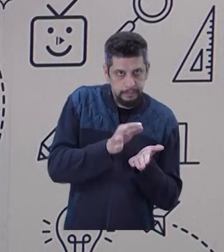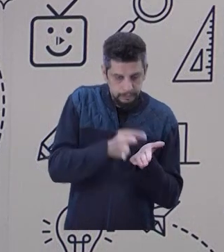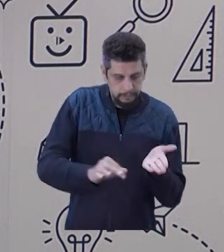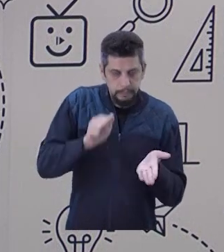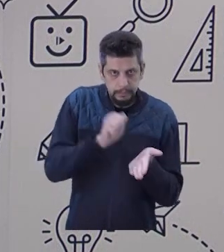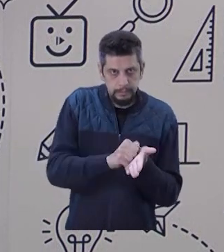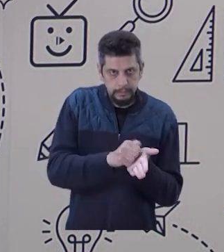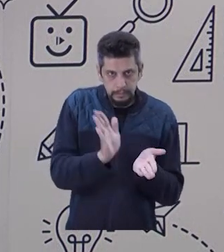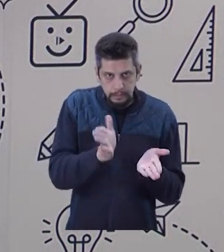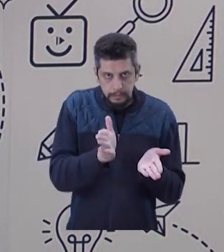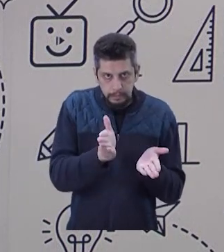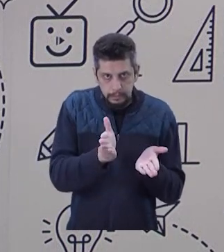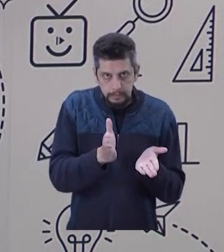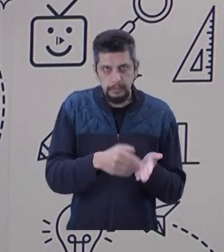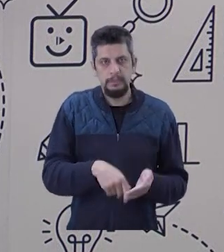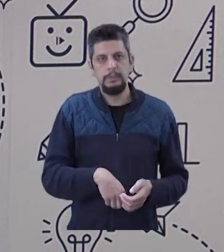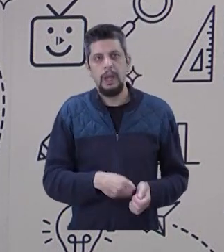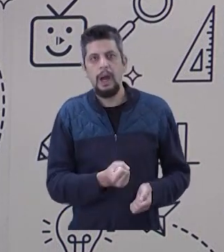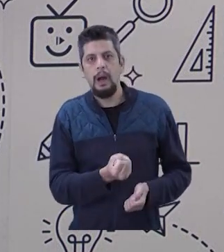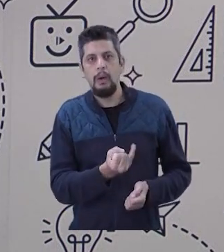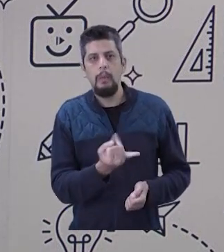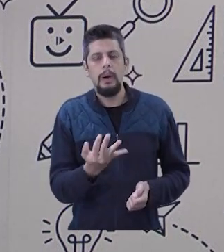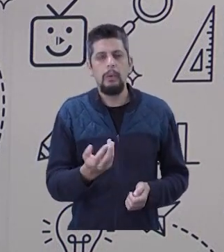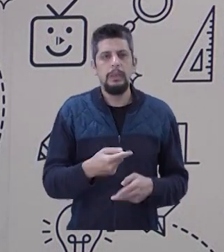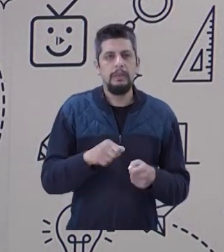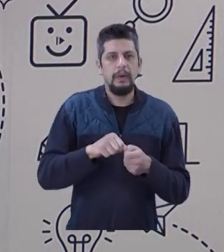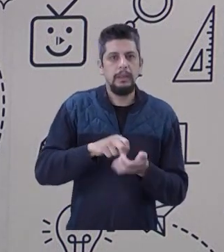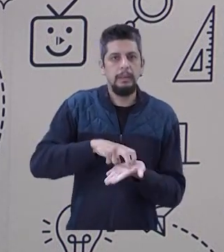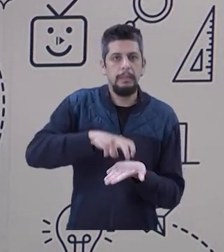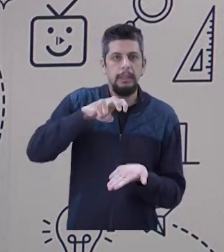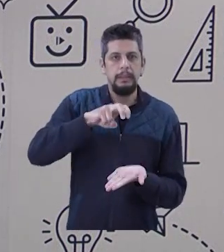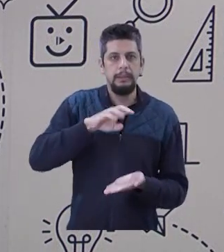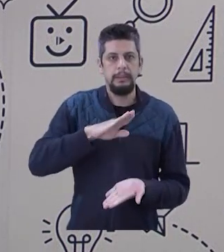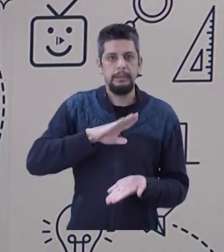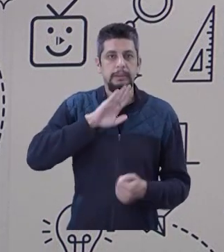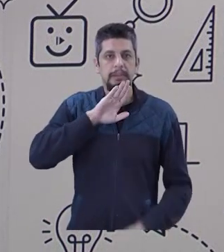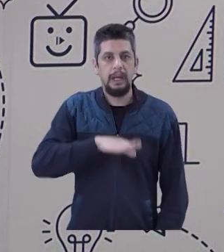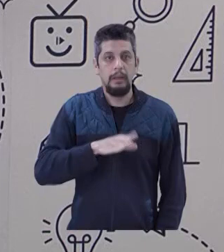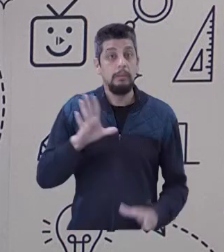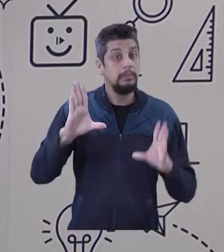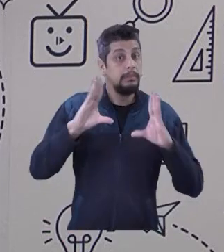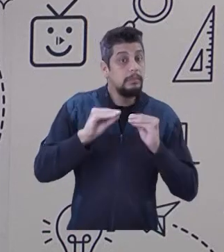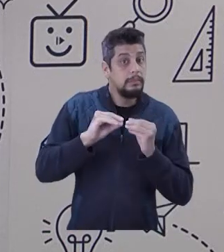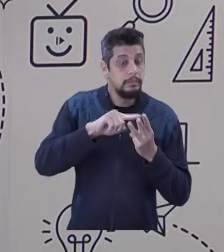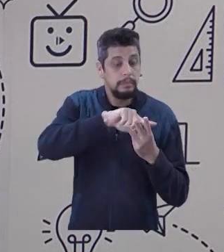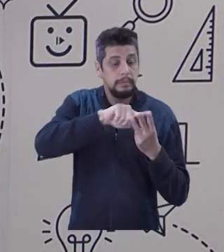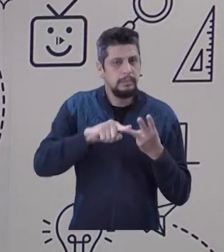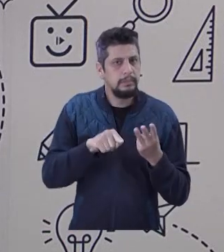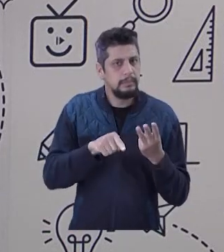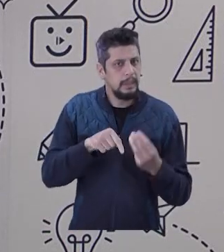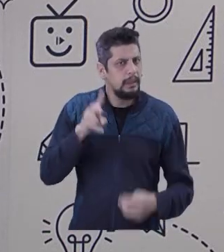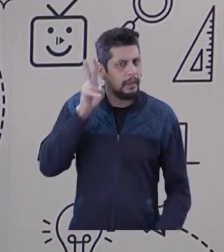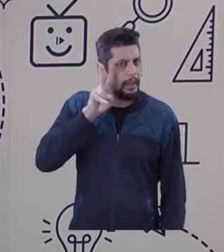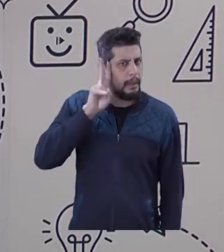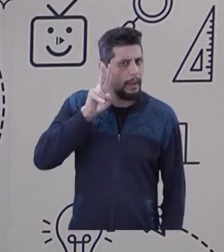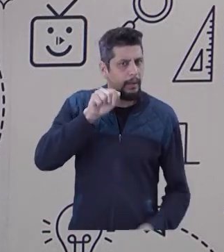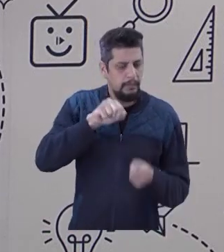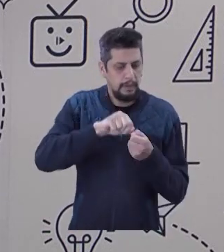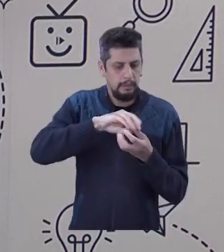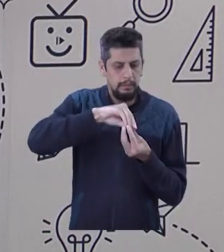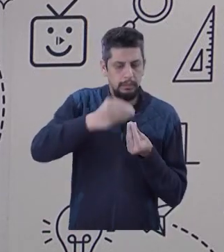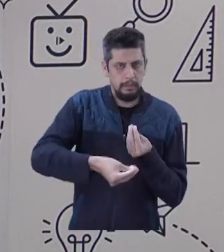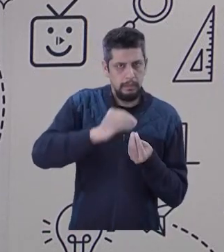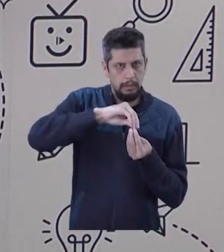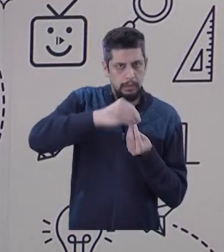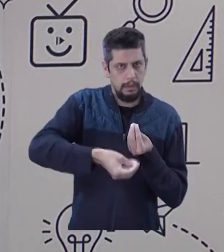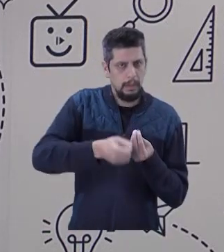Copiar, registrar algo que vocês fazem pela manhã, tarde ou noite? Lembram que a gente fez